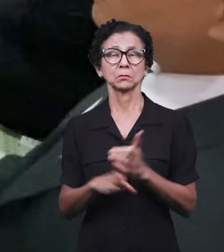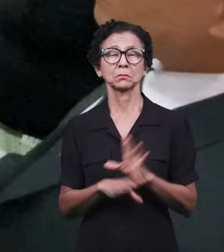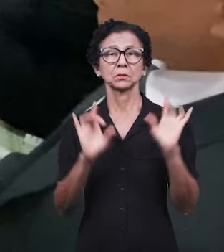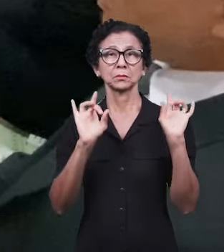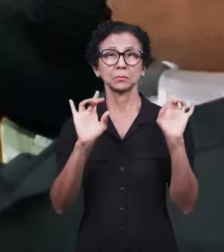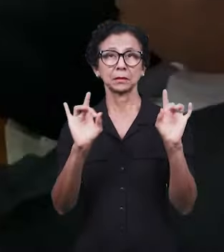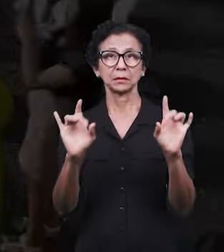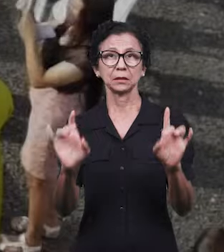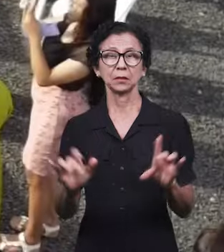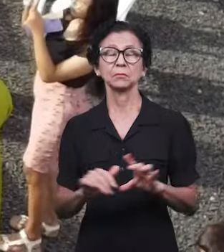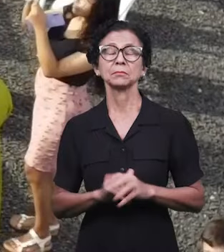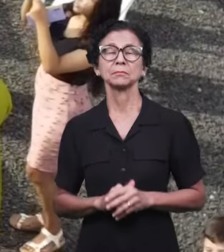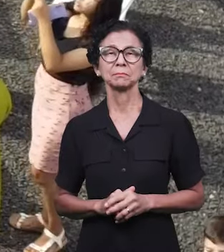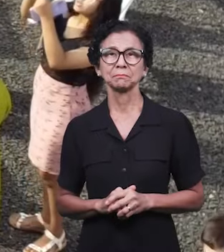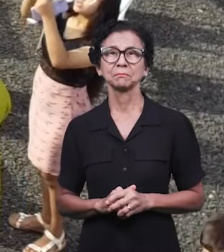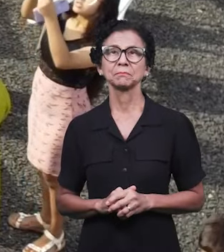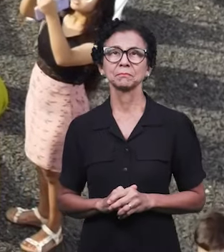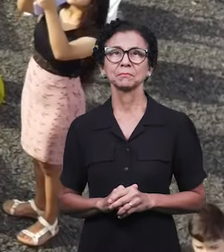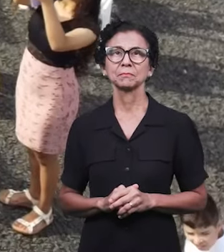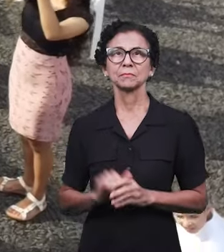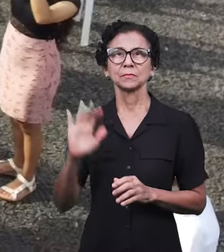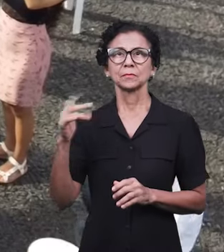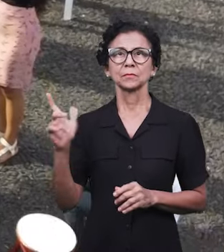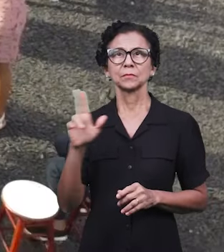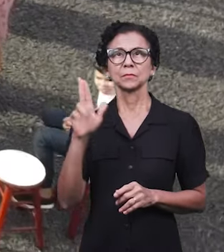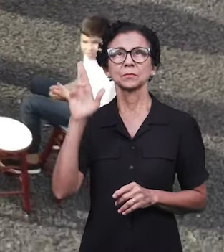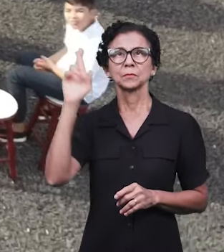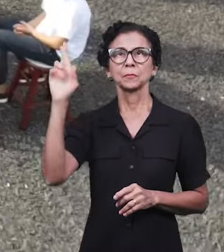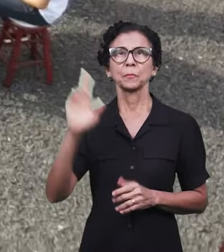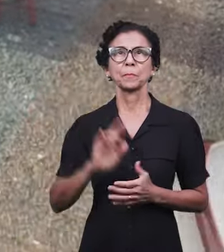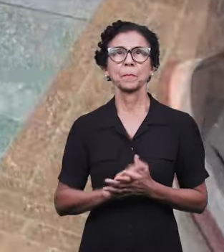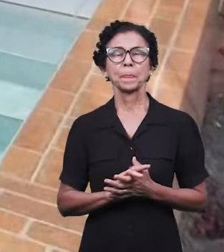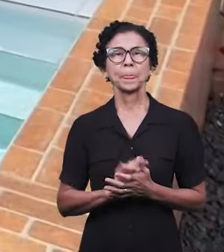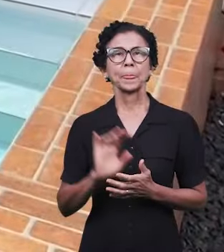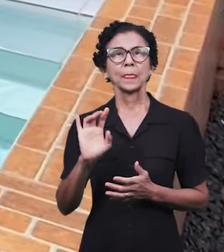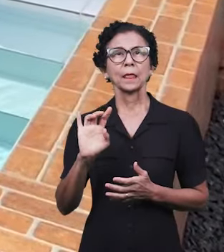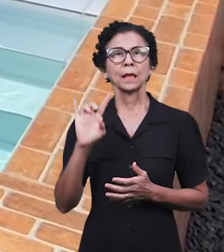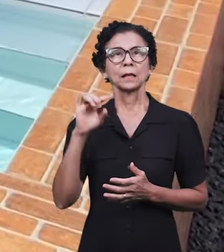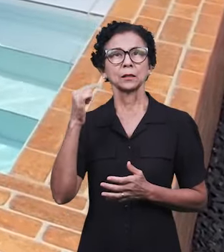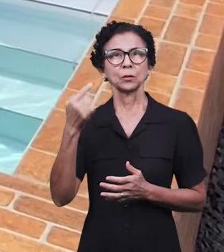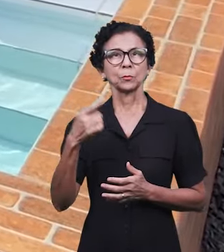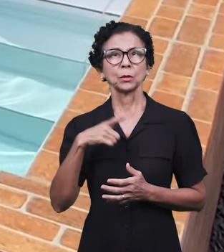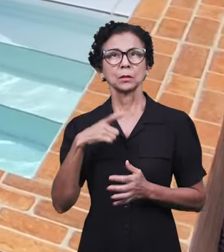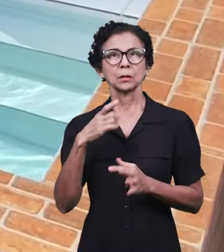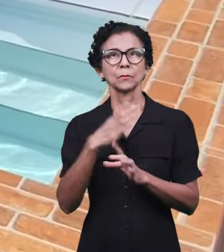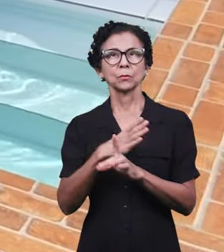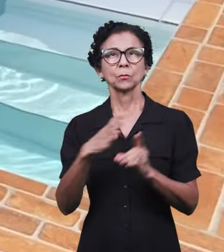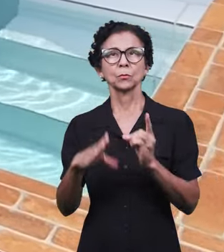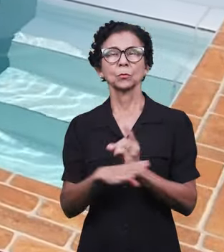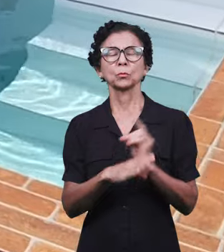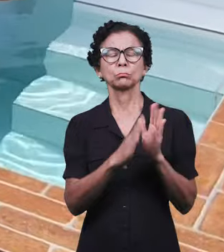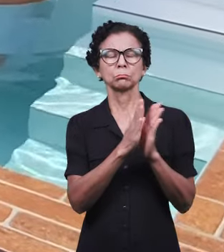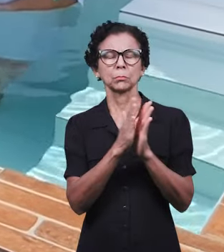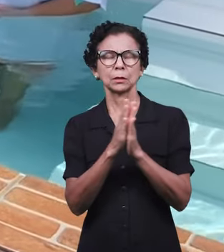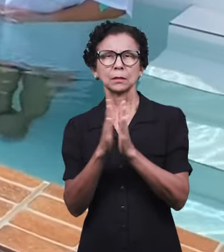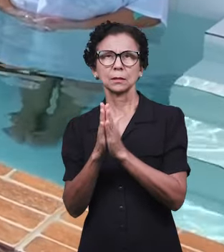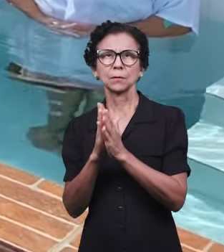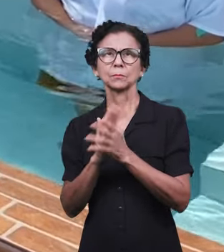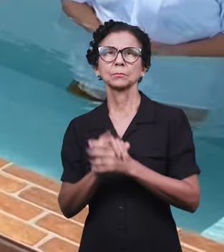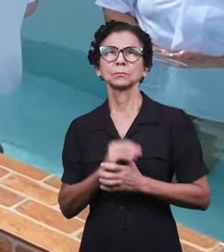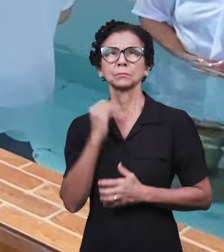direção espiritual. No dia seguinte, celebramos o batismo de 4 irmãos da igreja, Cristã Maranata de Tangará da Serra,